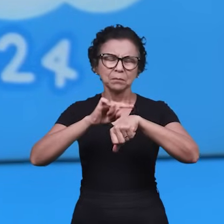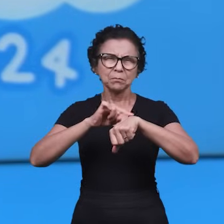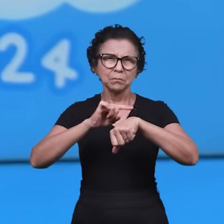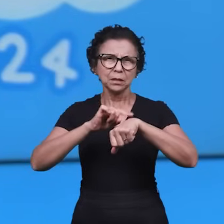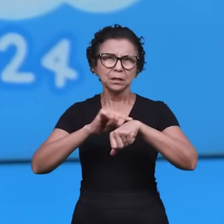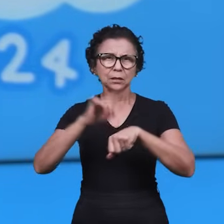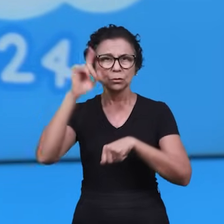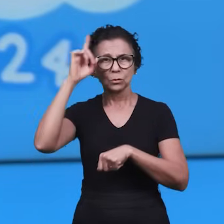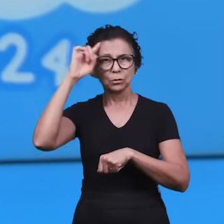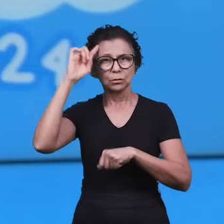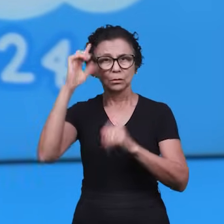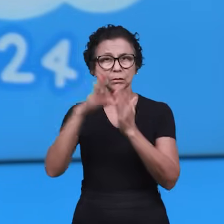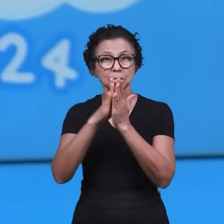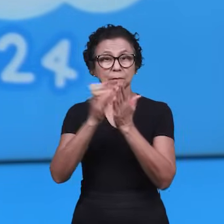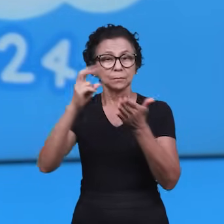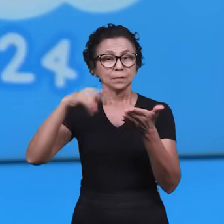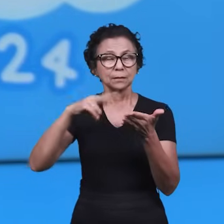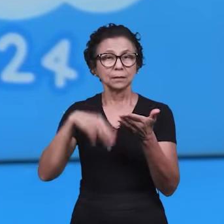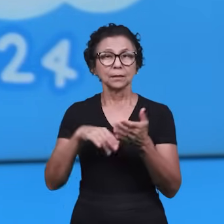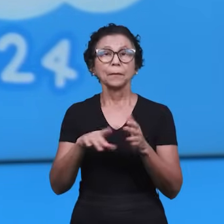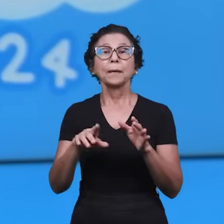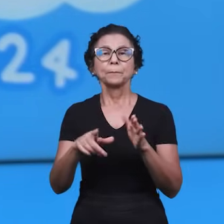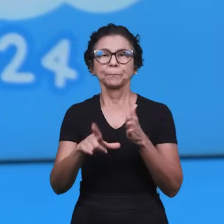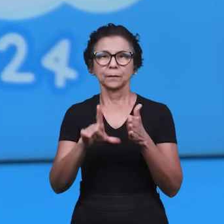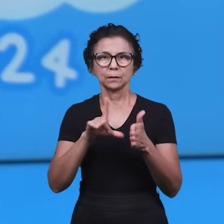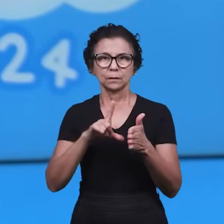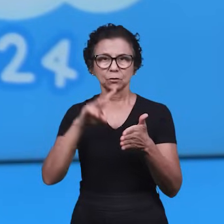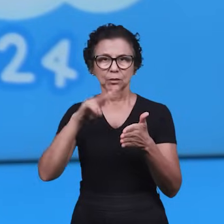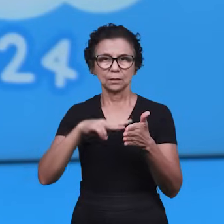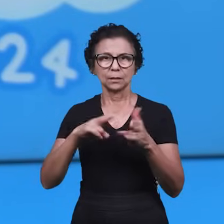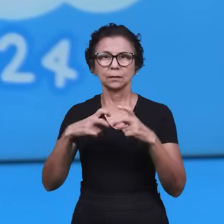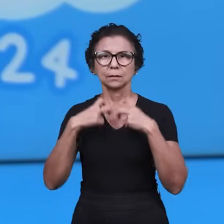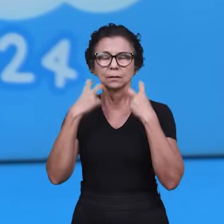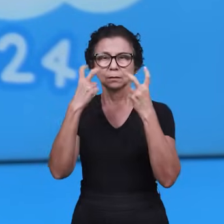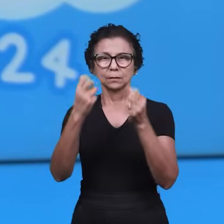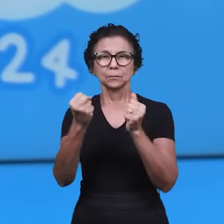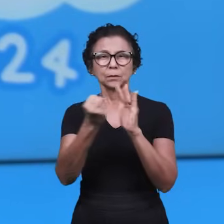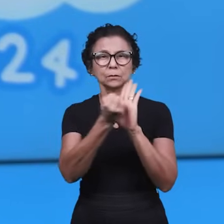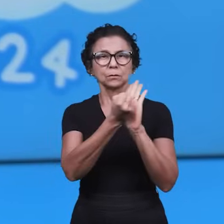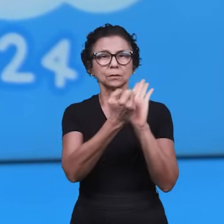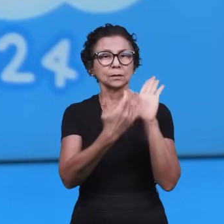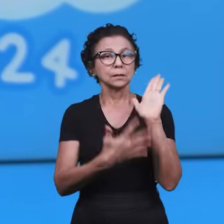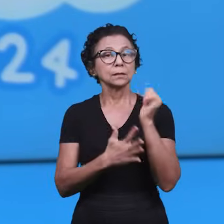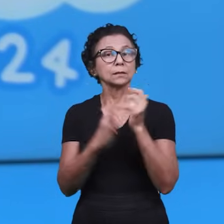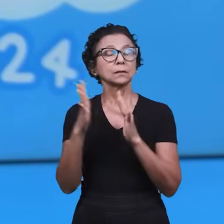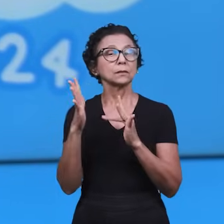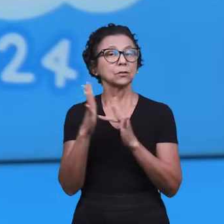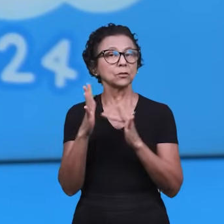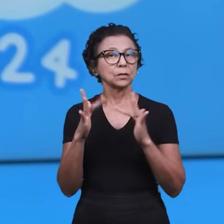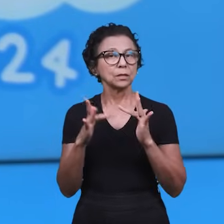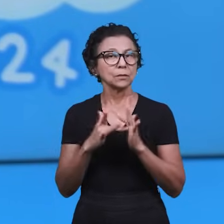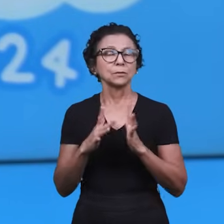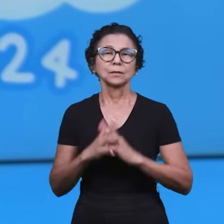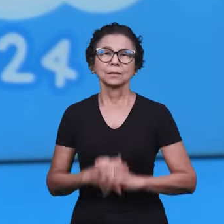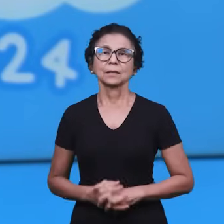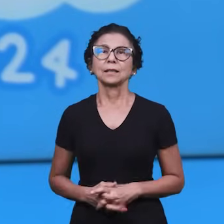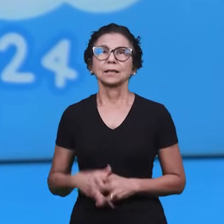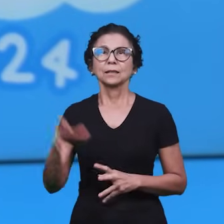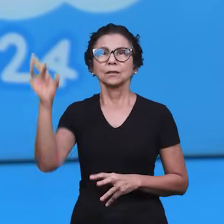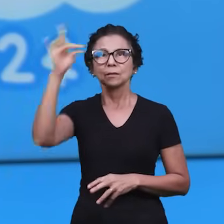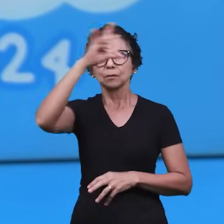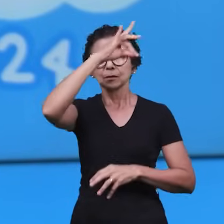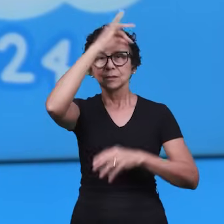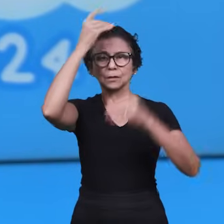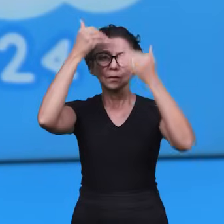casa. E antes de começar a ler, faça uma oração. Clame pelo sangue de Jesus para que o Espírito